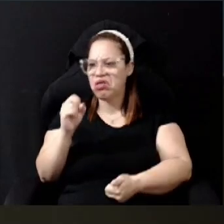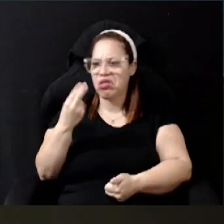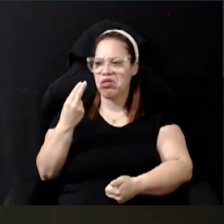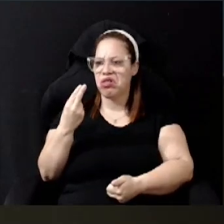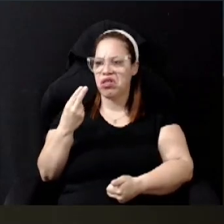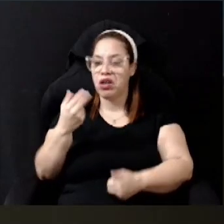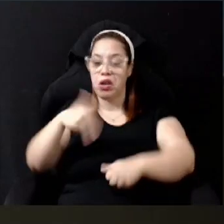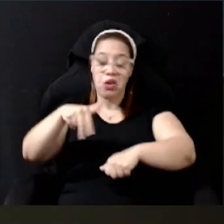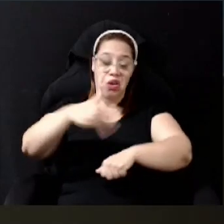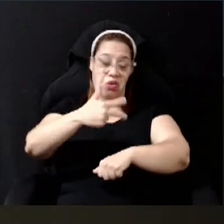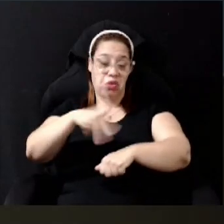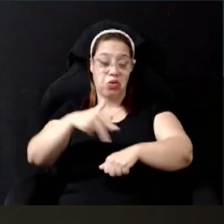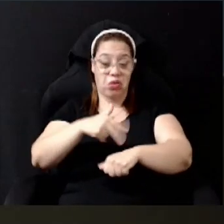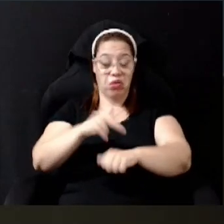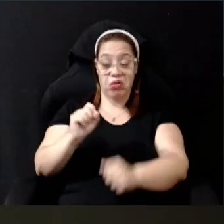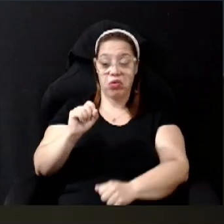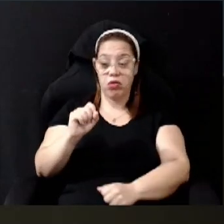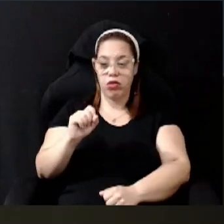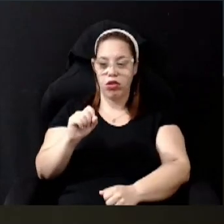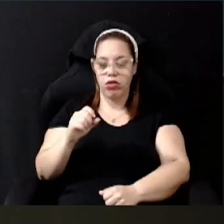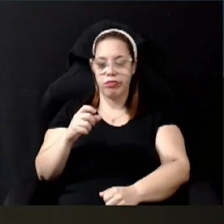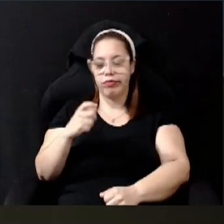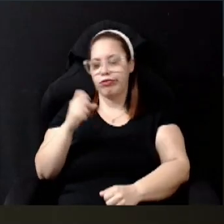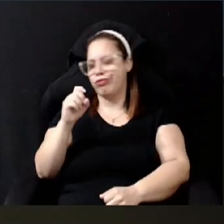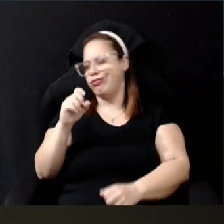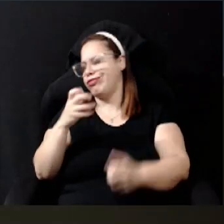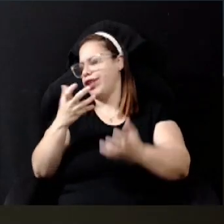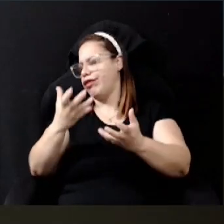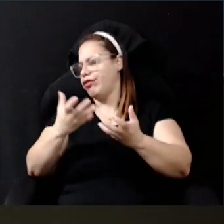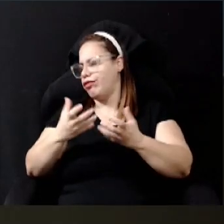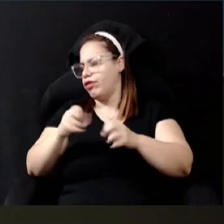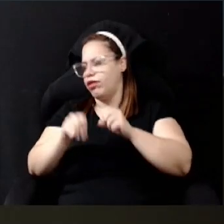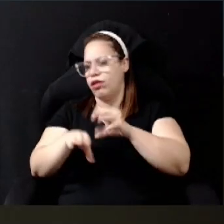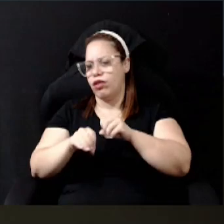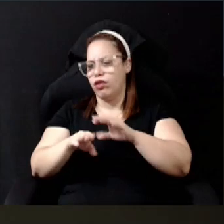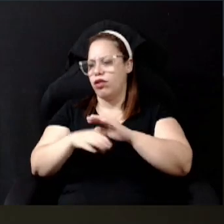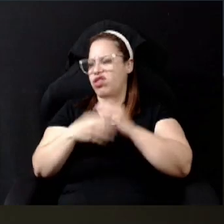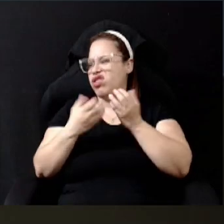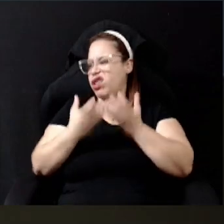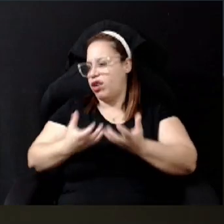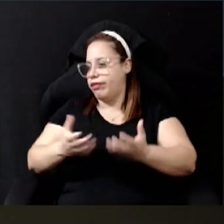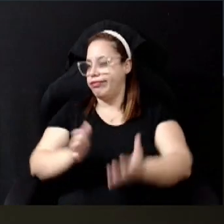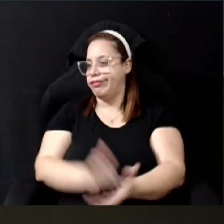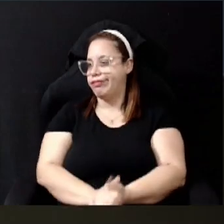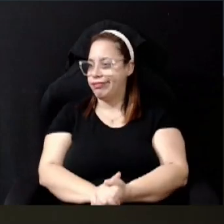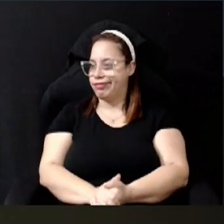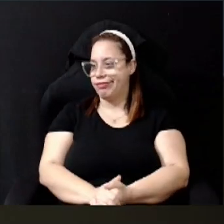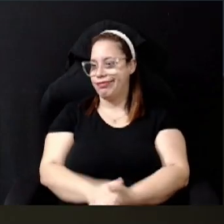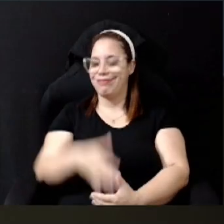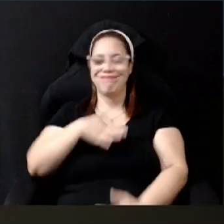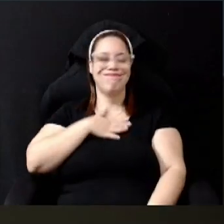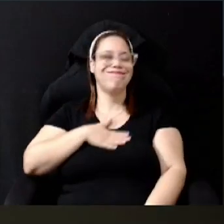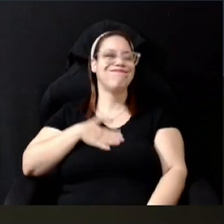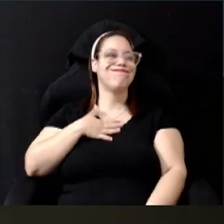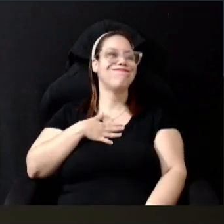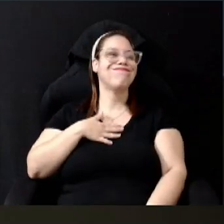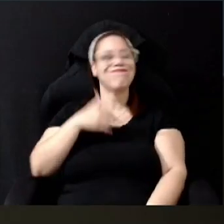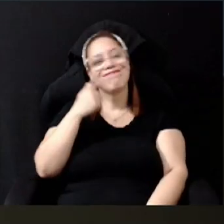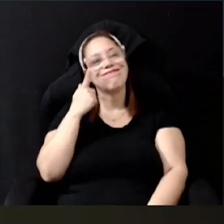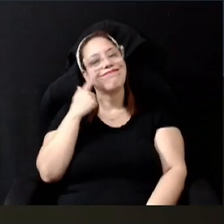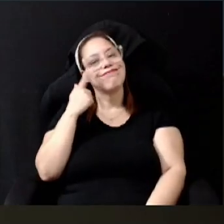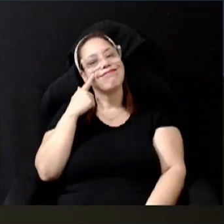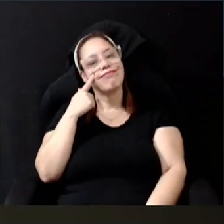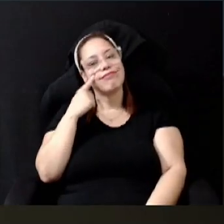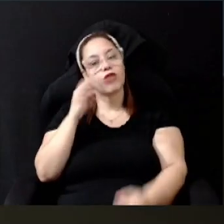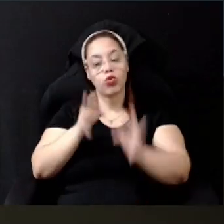dançarino. A gente pode ser o que a gente quiser, e a educação, ela é isso. Então é aquele prazer de ver um juiz negro, um